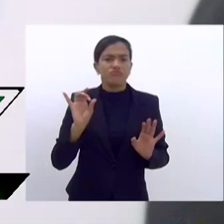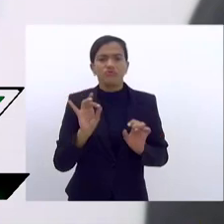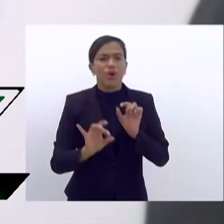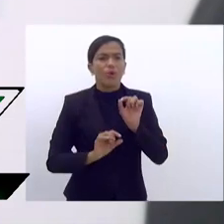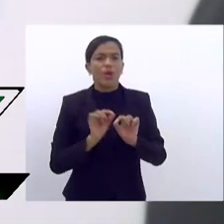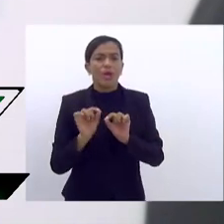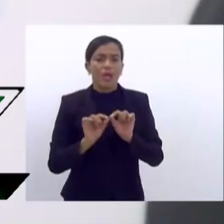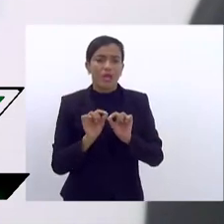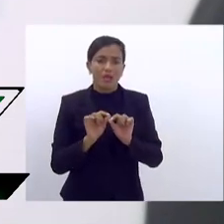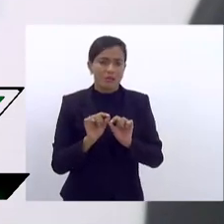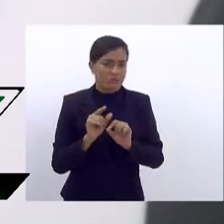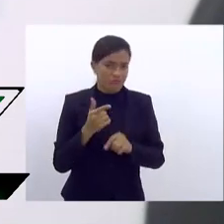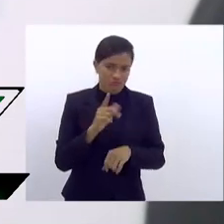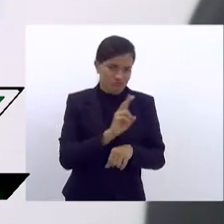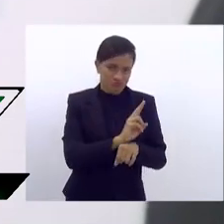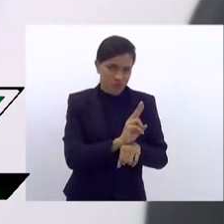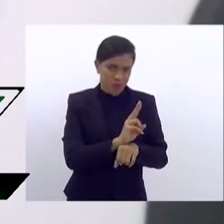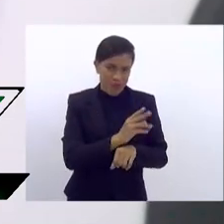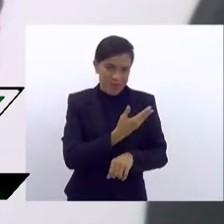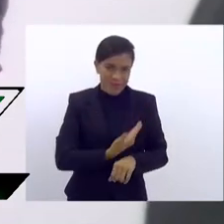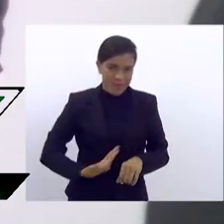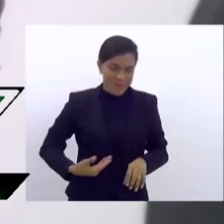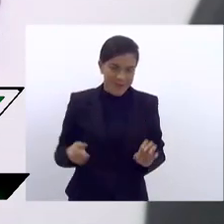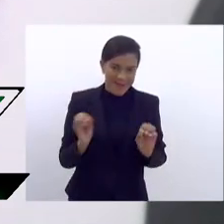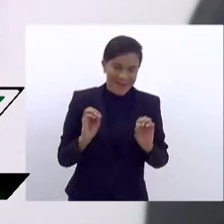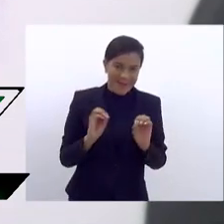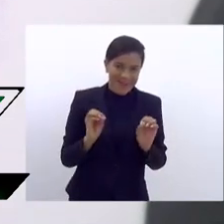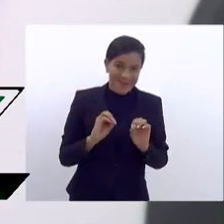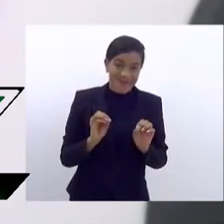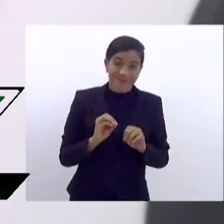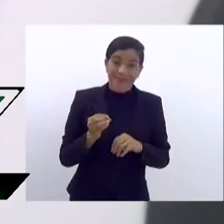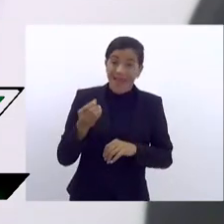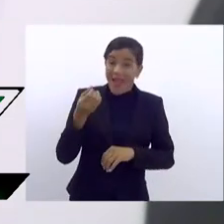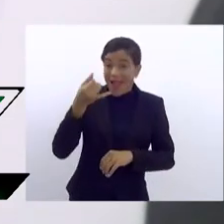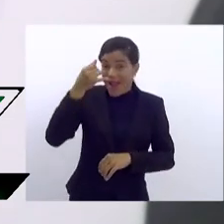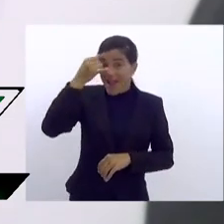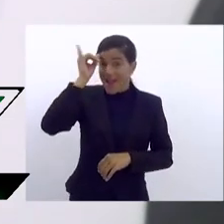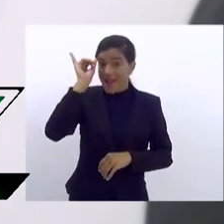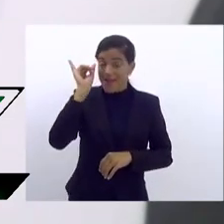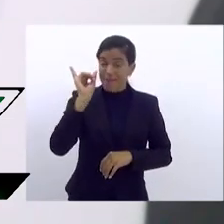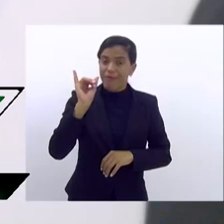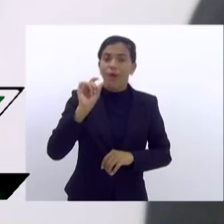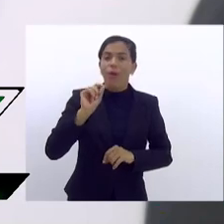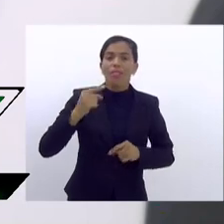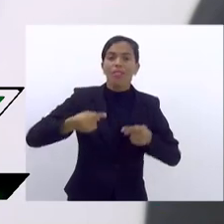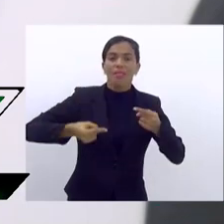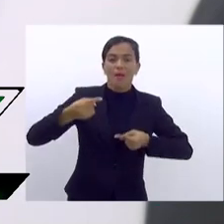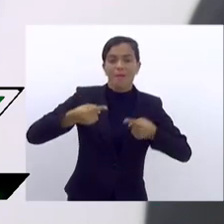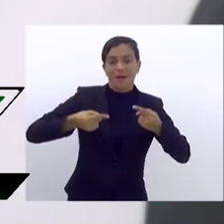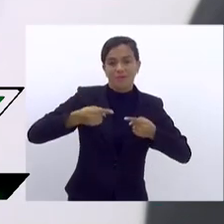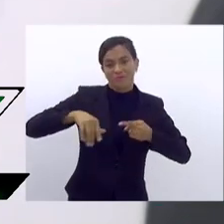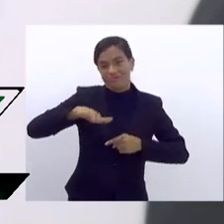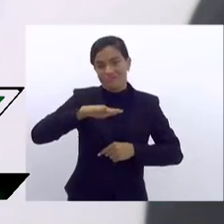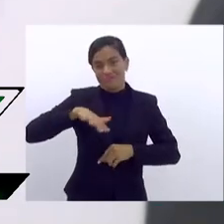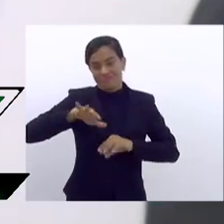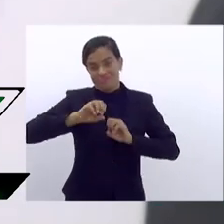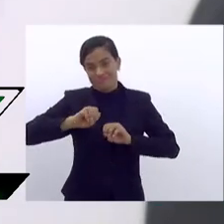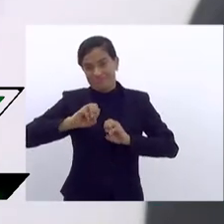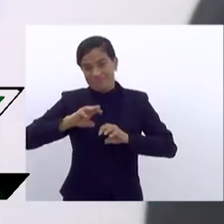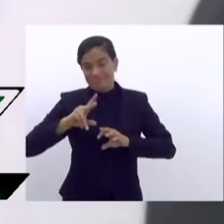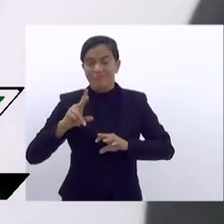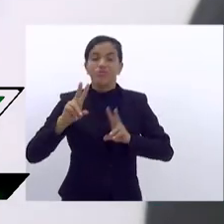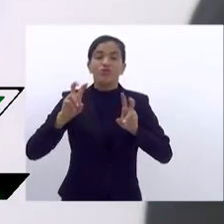pela segurança pública a prevenção passa por um debate na área da educação de